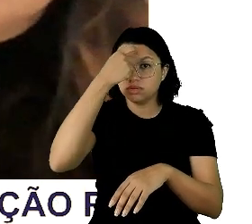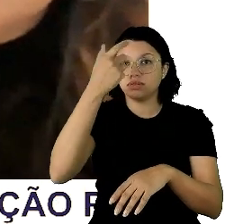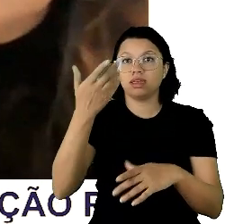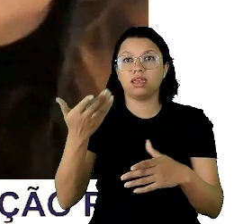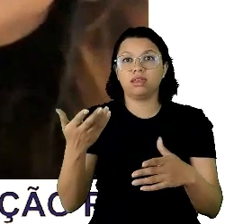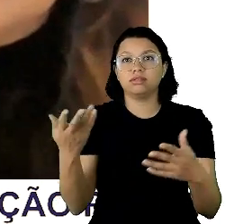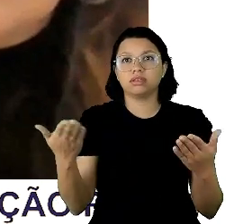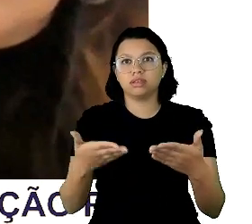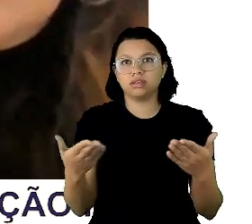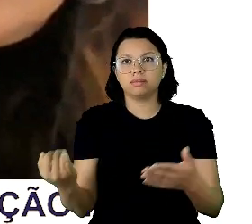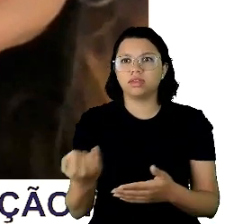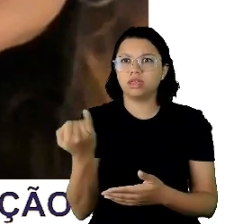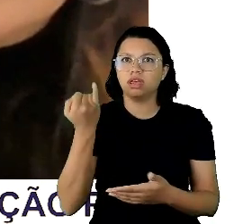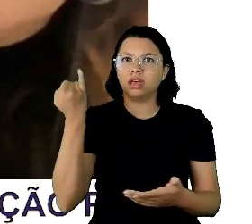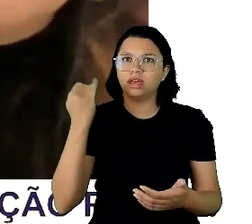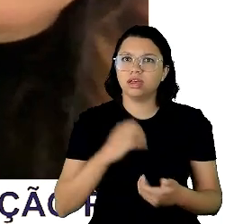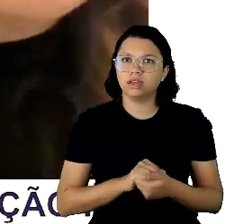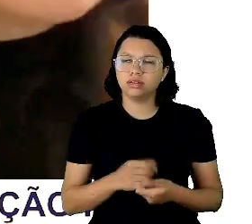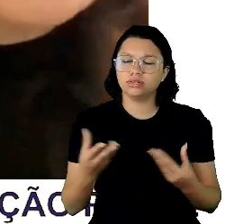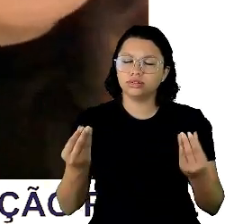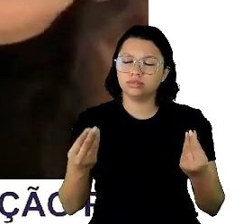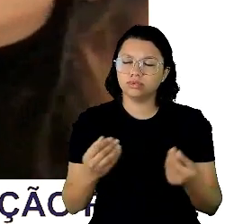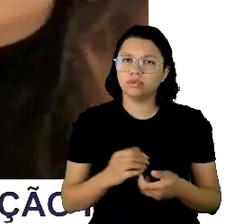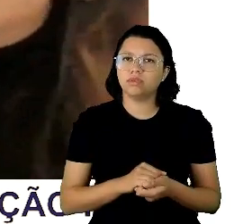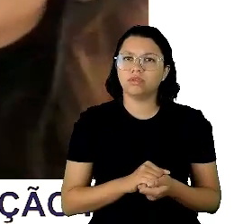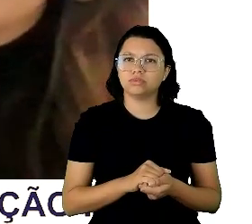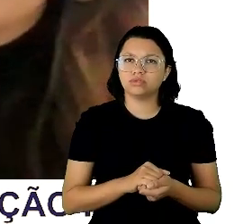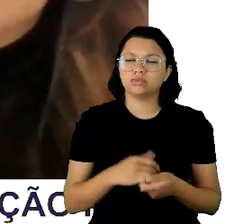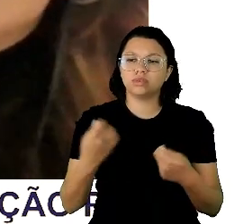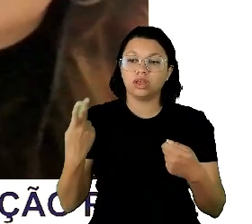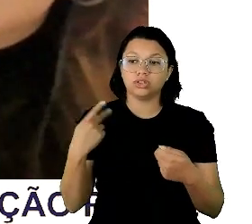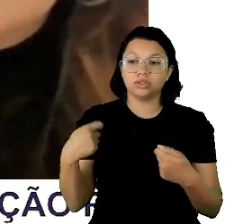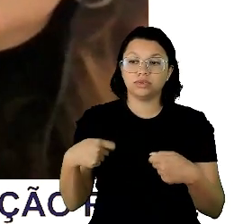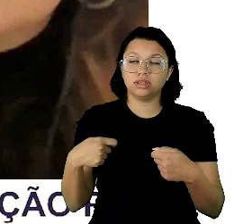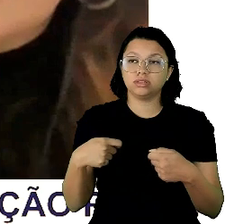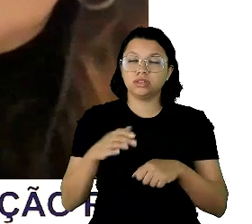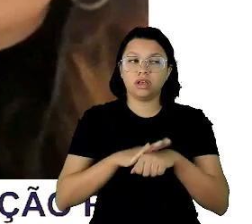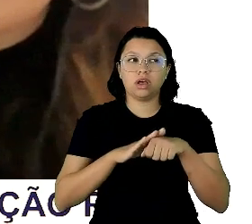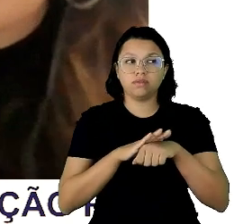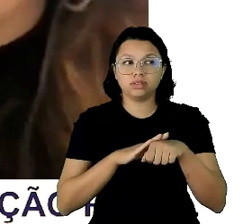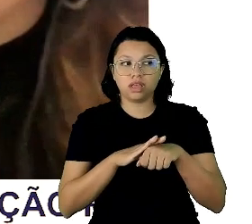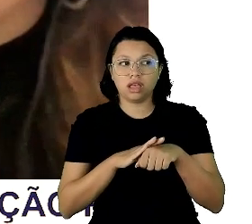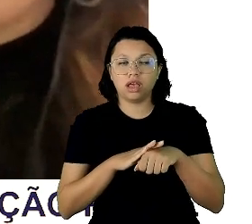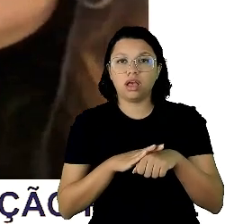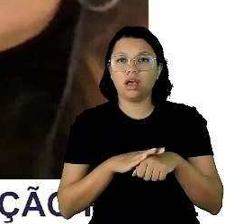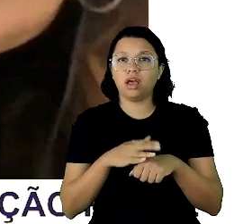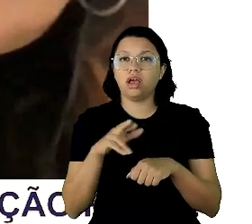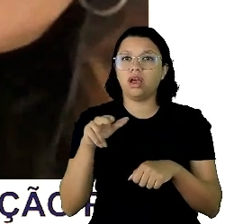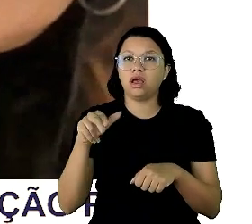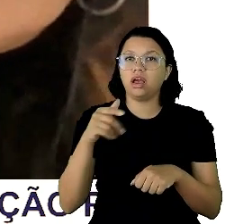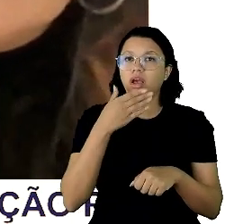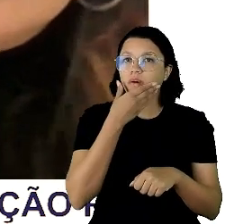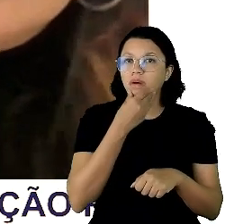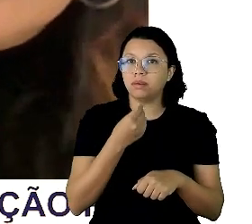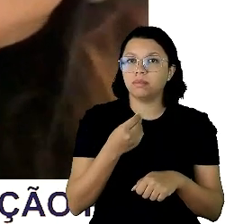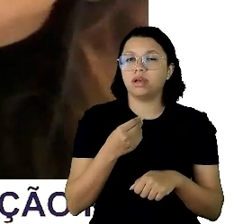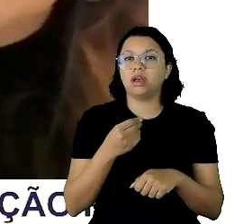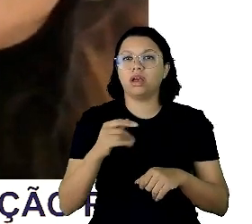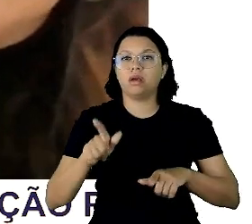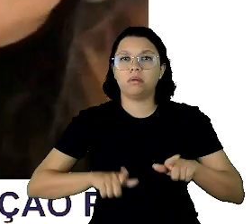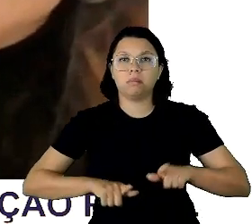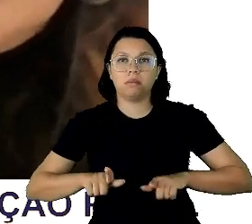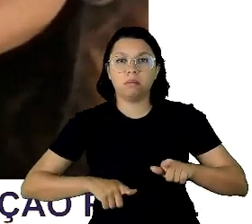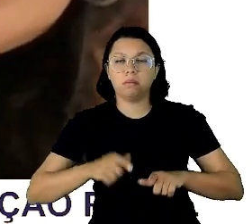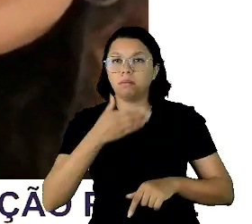isso tem que começar com a gente conversando com os nossos irmãos, maridos, primos, e criando os